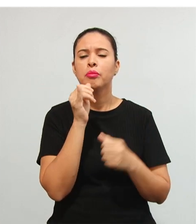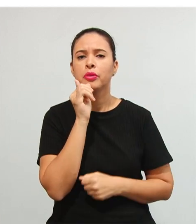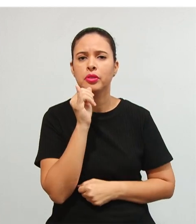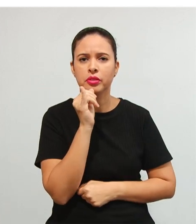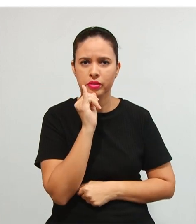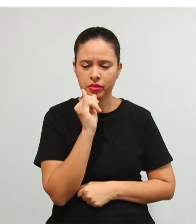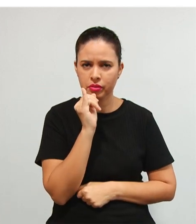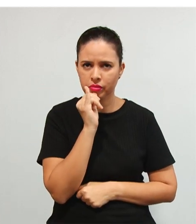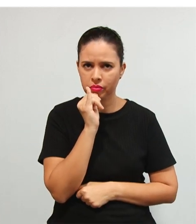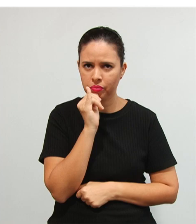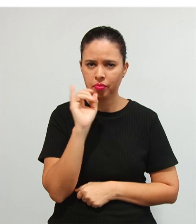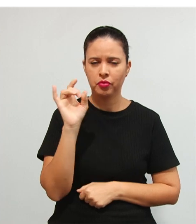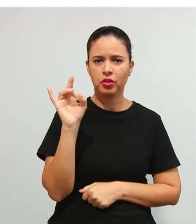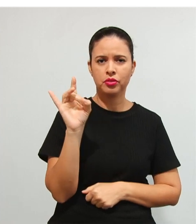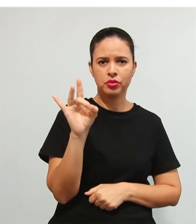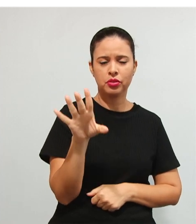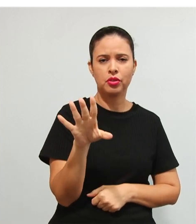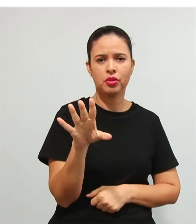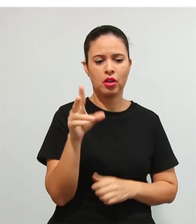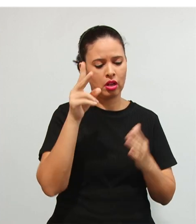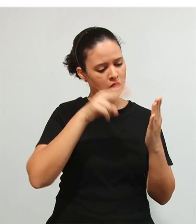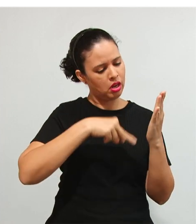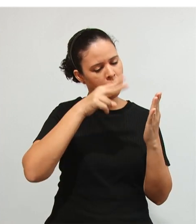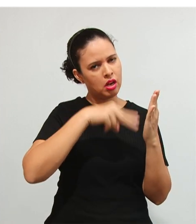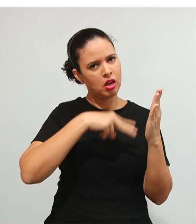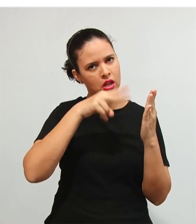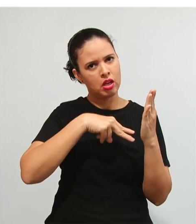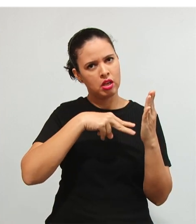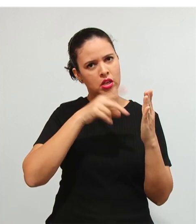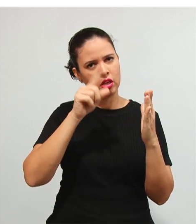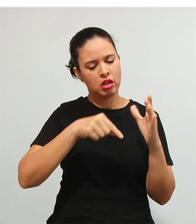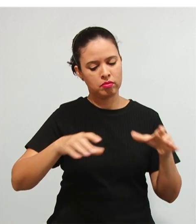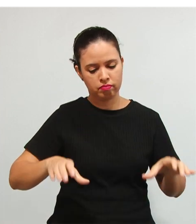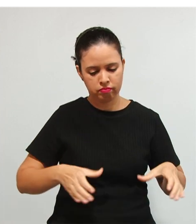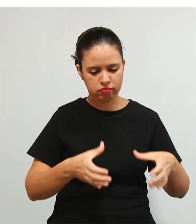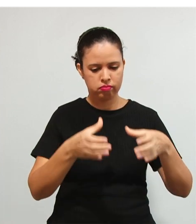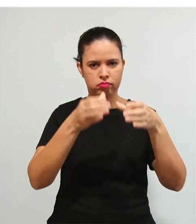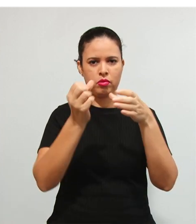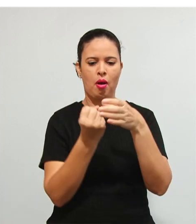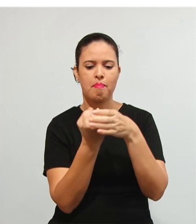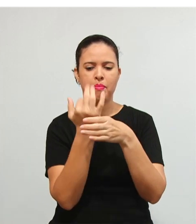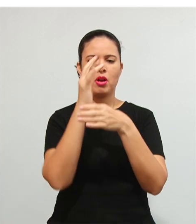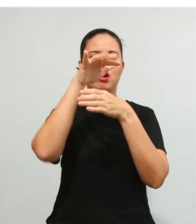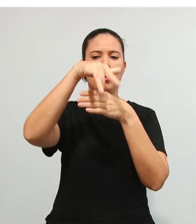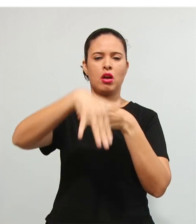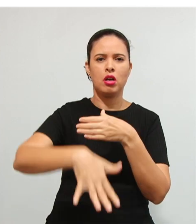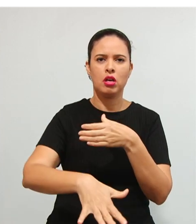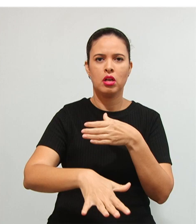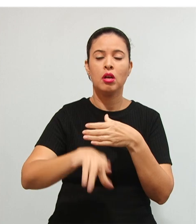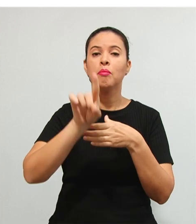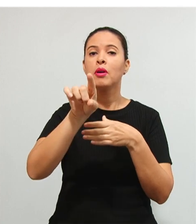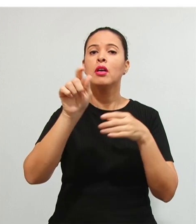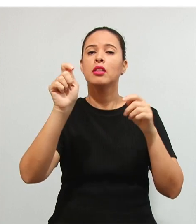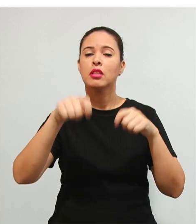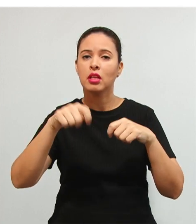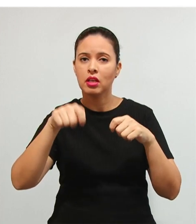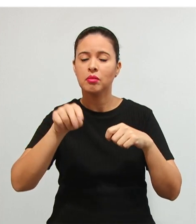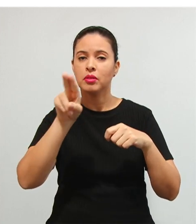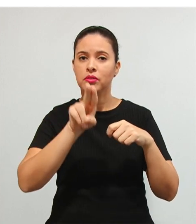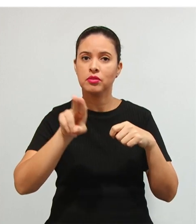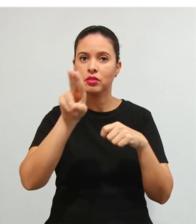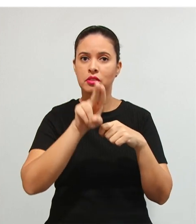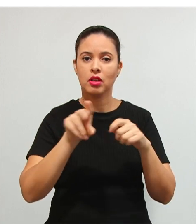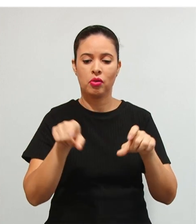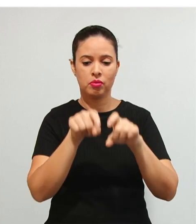exemplo, só ler sobre o vulcão, fazer um experimento sobre uma erupção de vulcão utilizando simulação